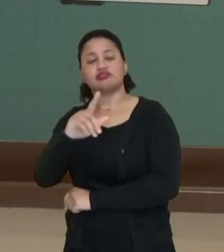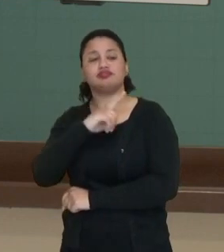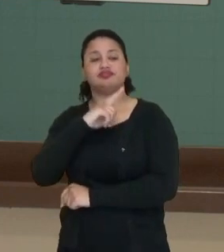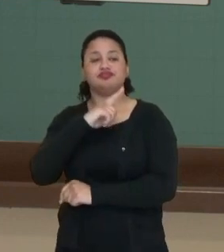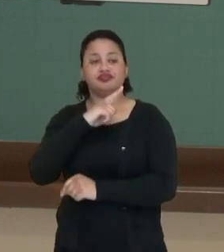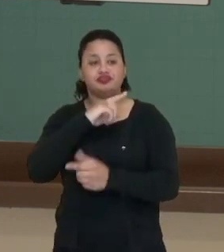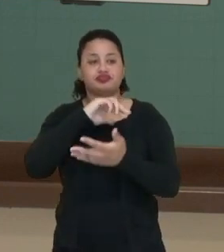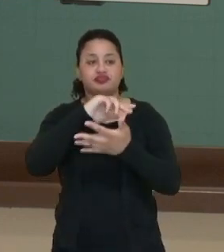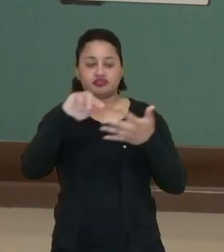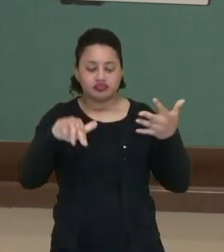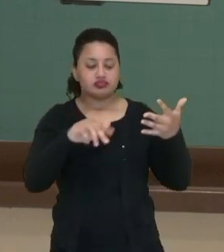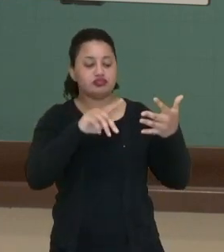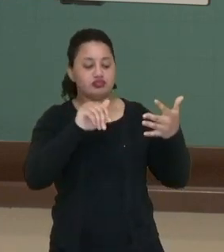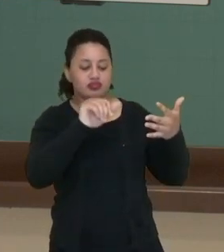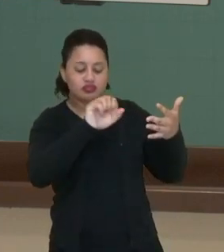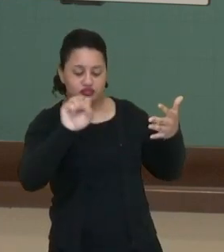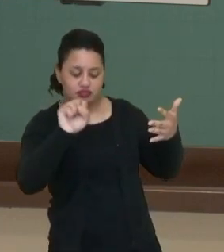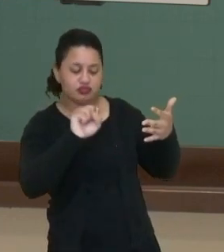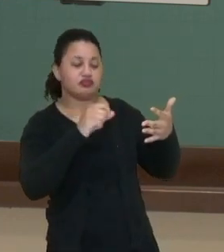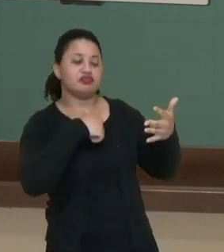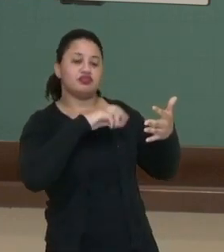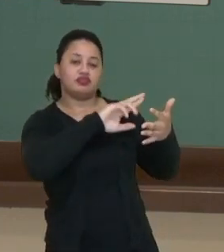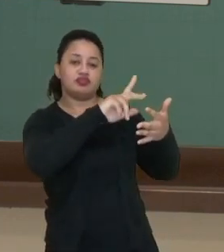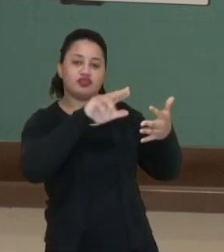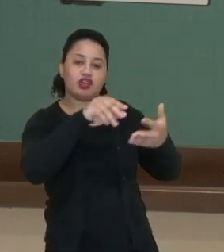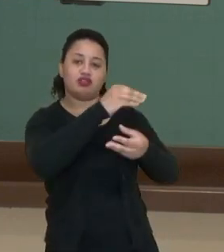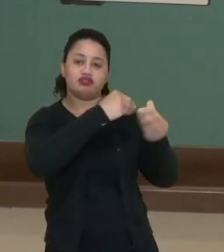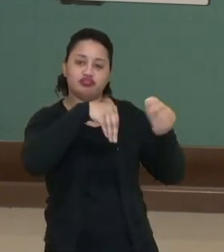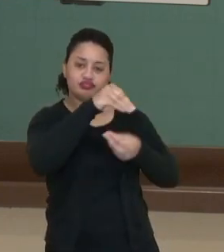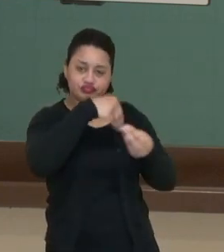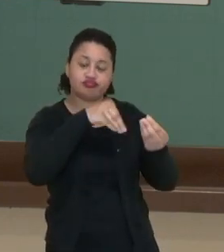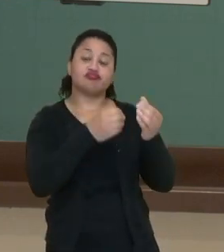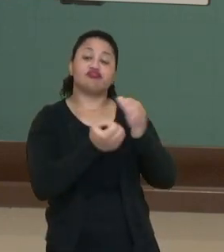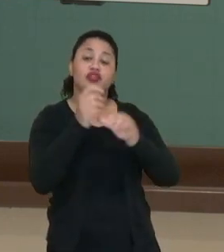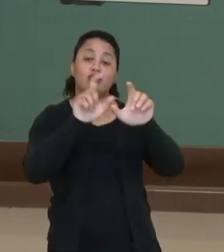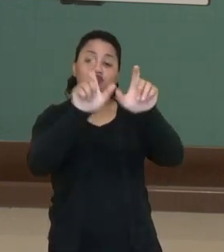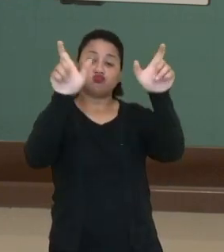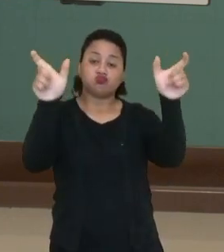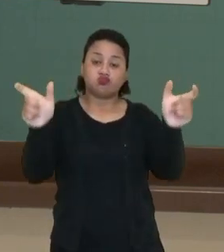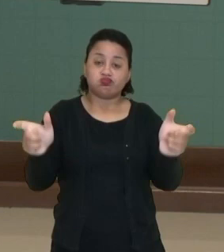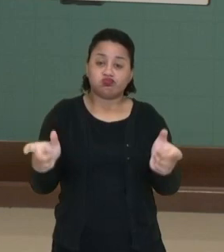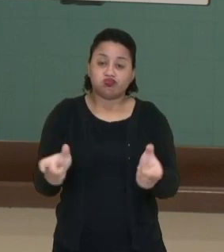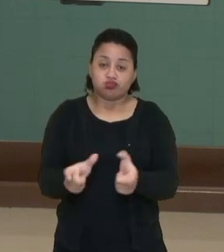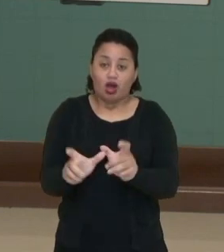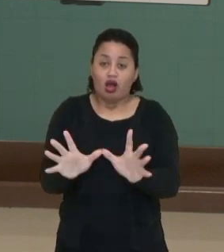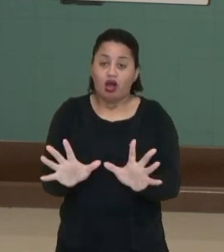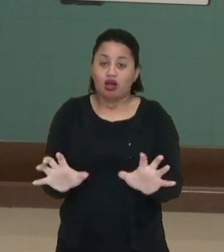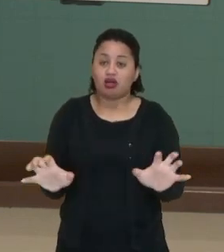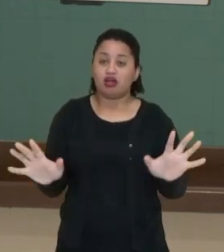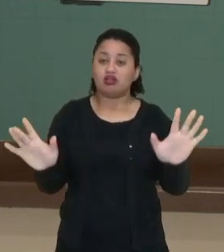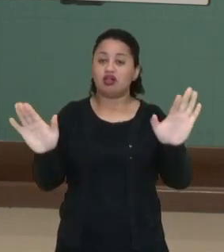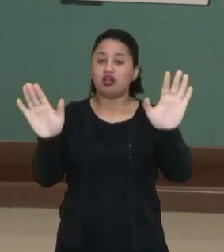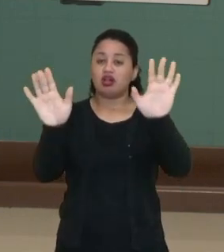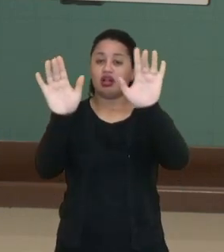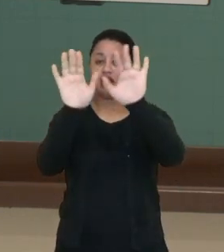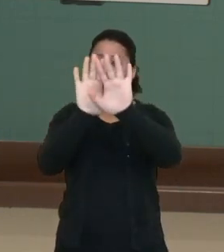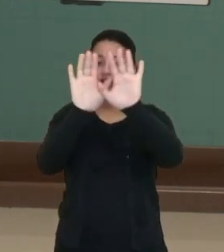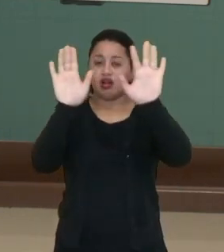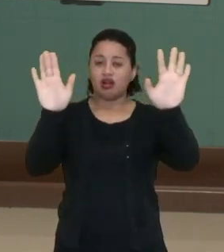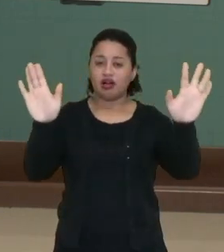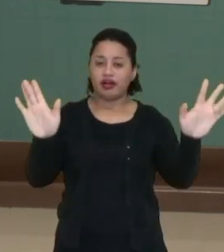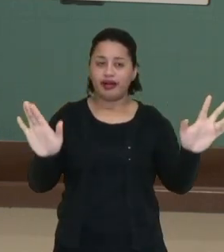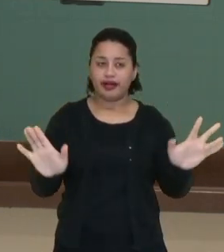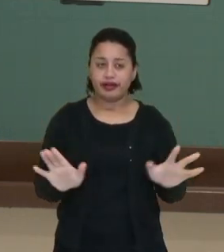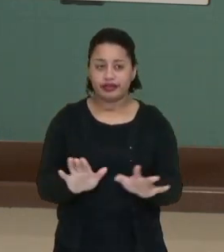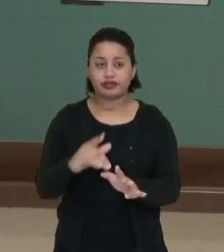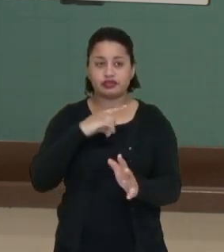por vários gases, né? Por isso, então, ela constitui essa camada de vapor que envolve toda a